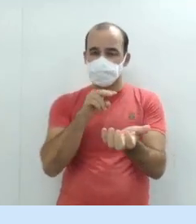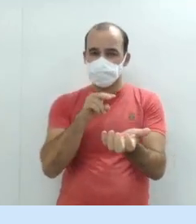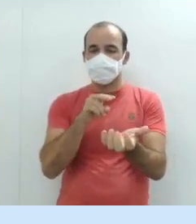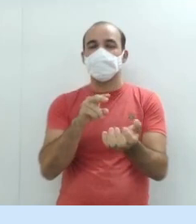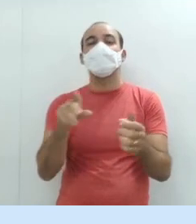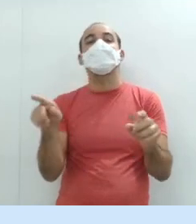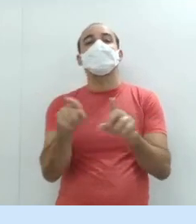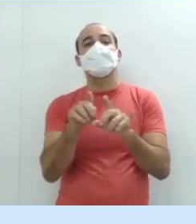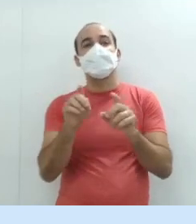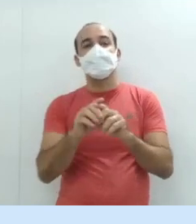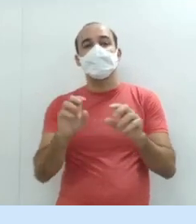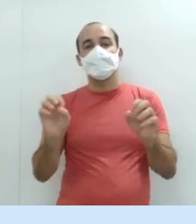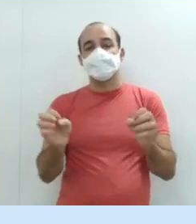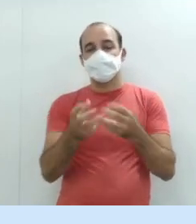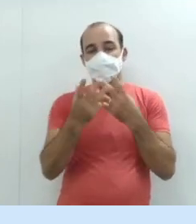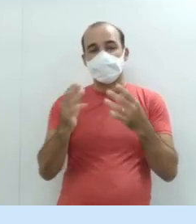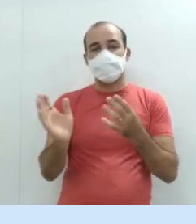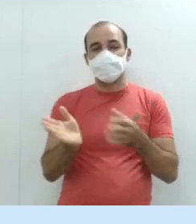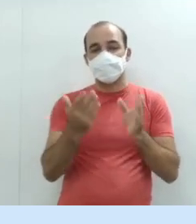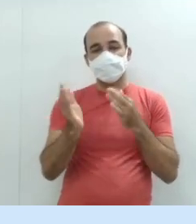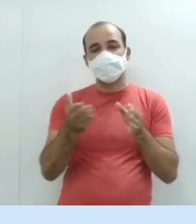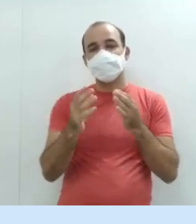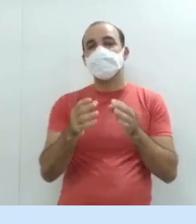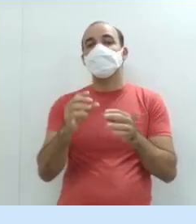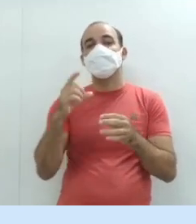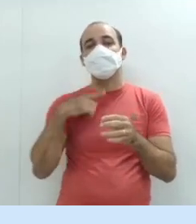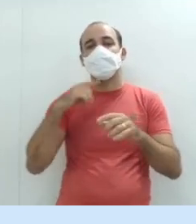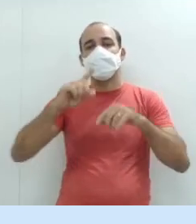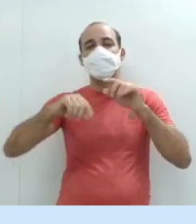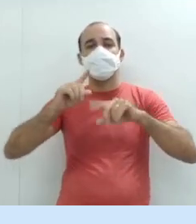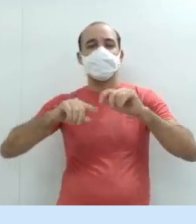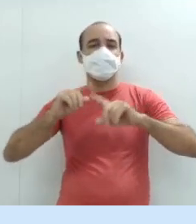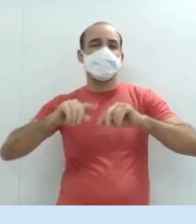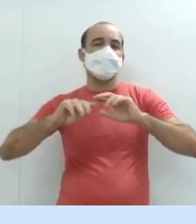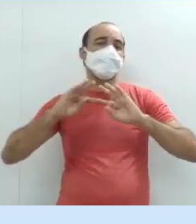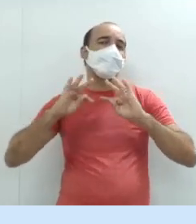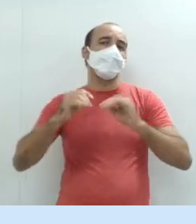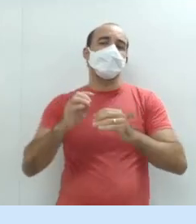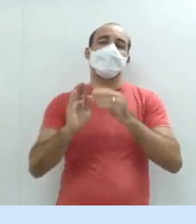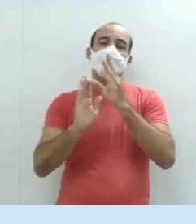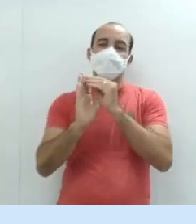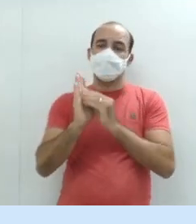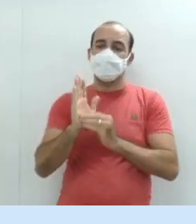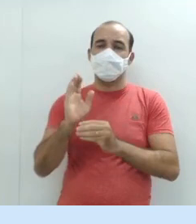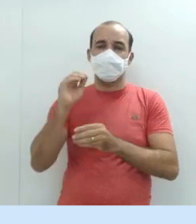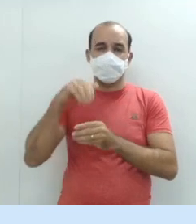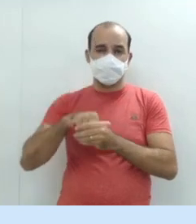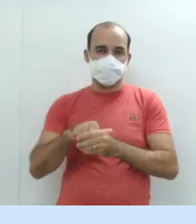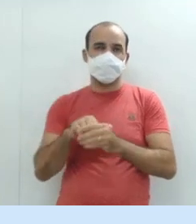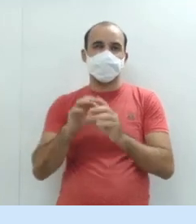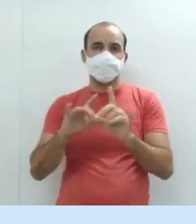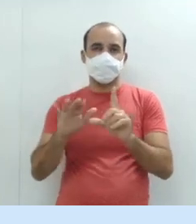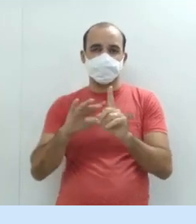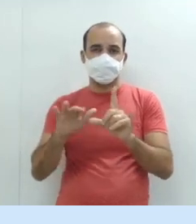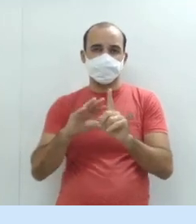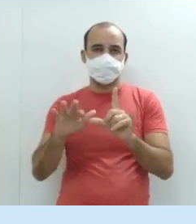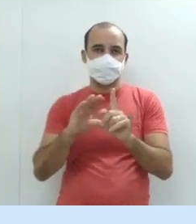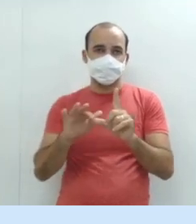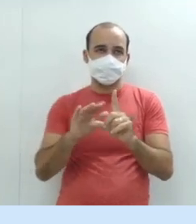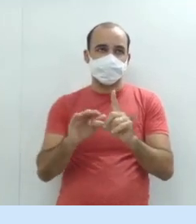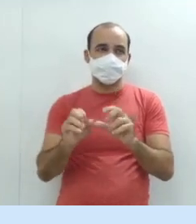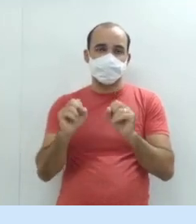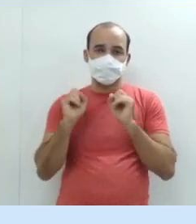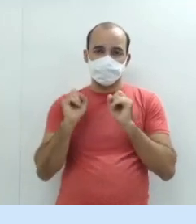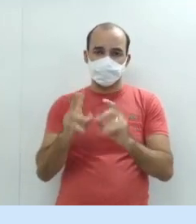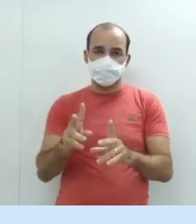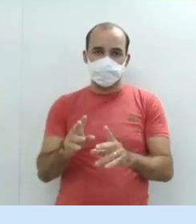nas aulas que estão lá no site para você estudar. E no QR Code você pode fazer sua inscrição para participar do